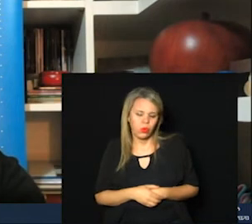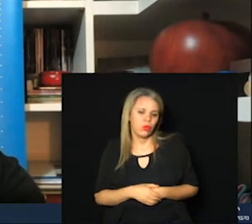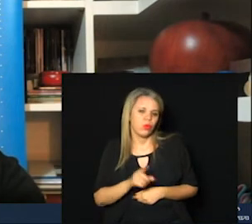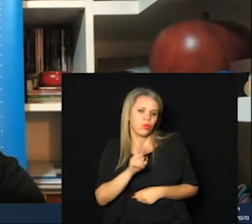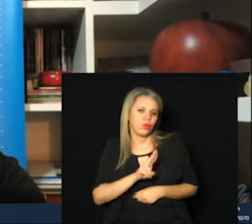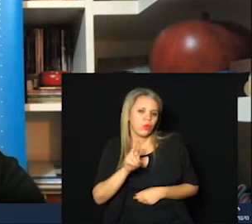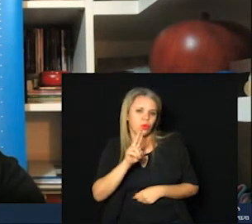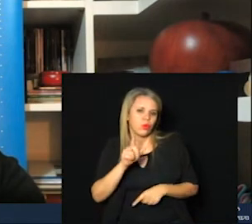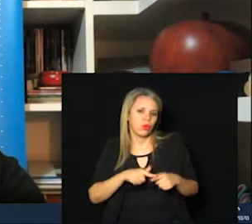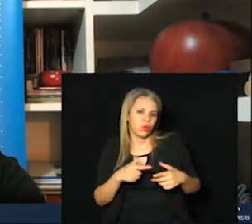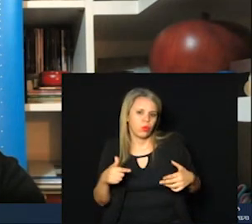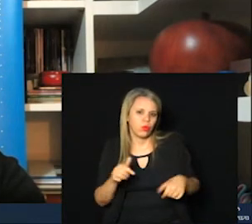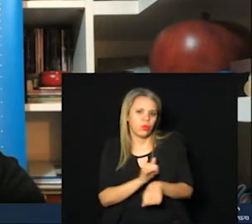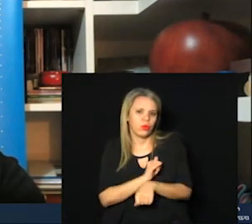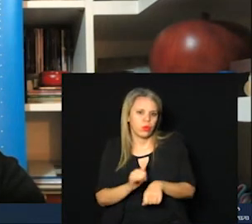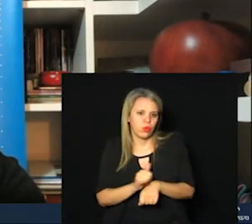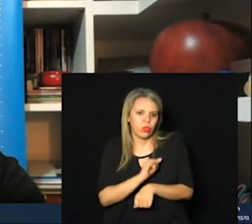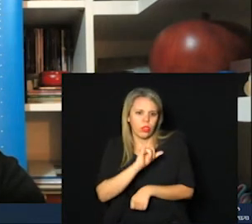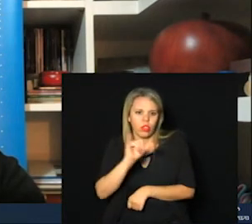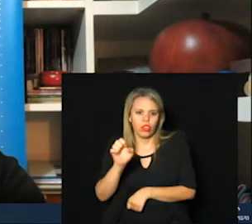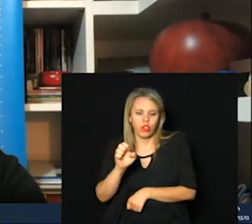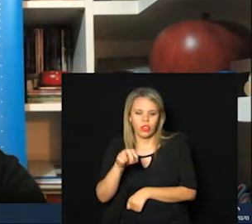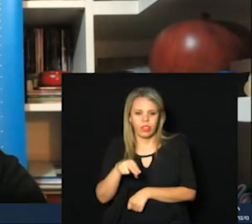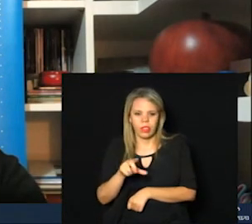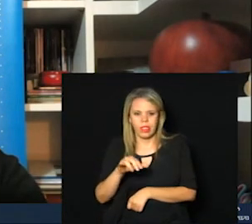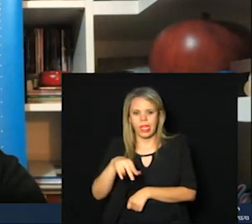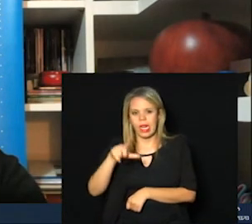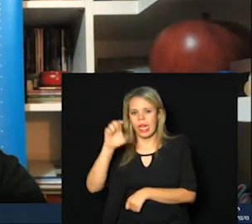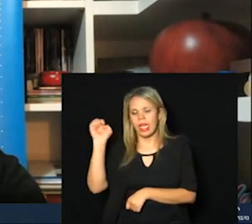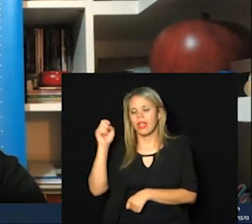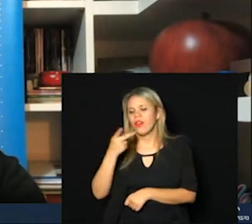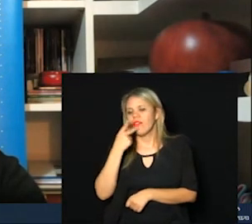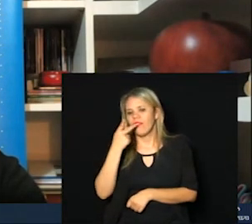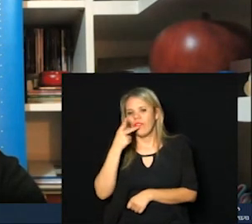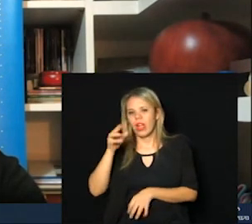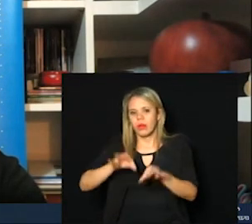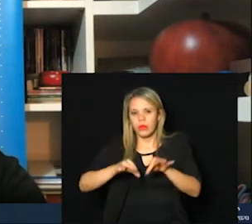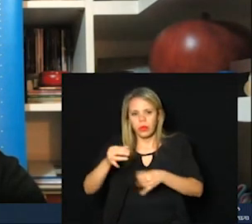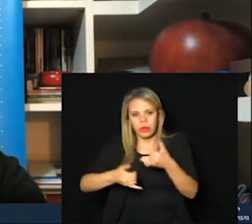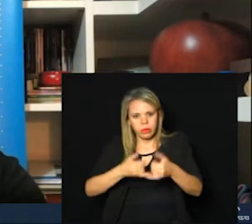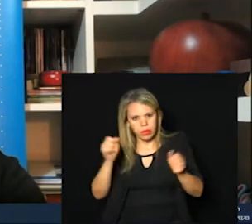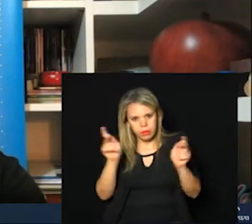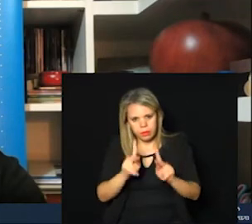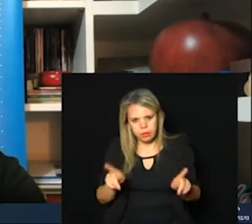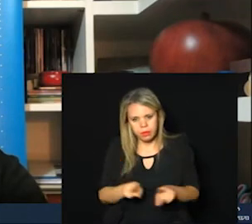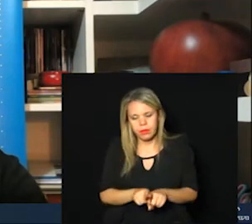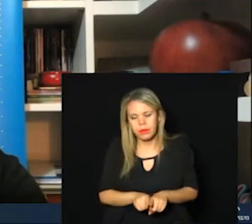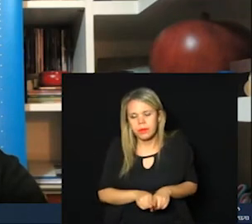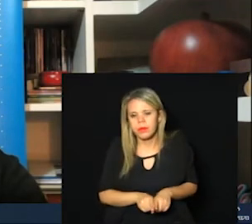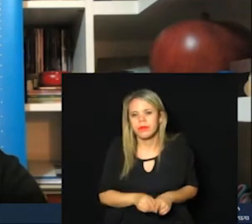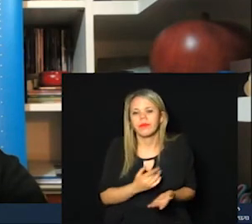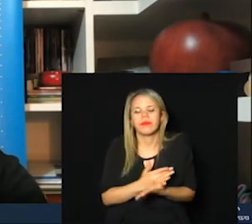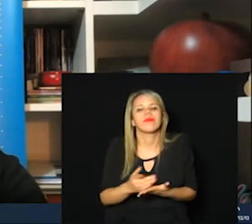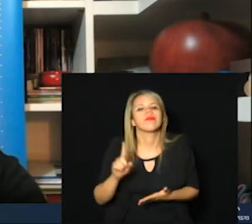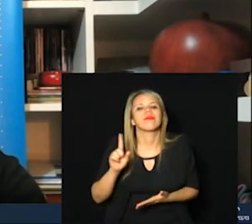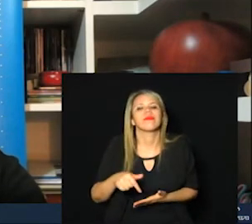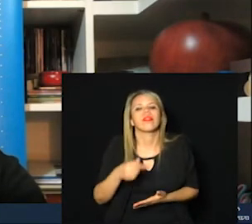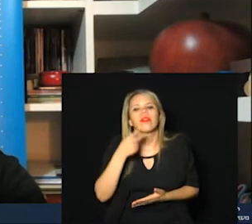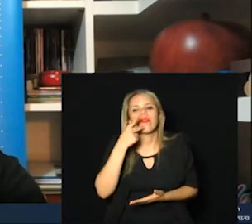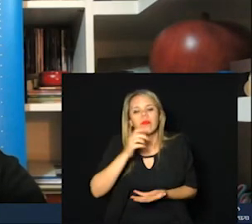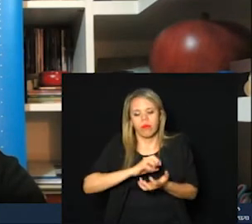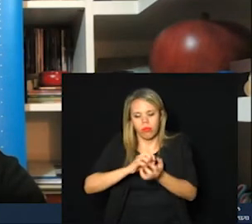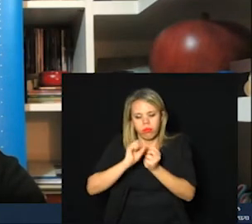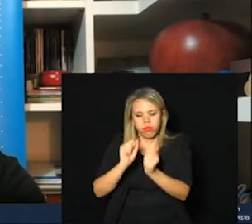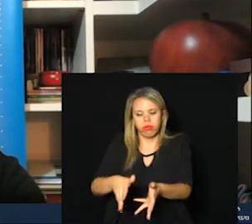jogo. Jocilane também fala muito do jogo como instrumento, né, de paz. E inicialmente era chamado Dado do Amor,